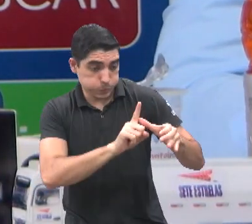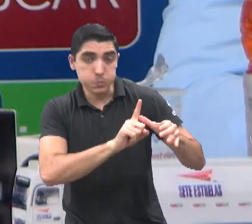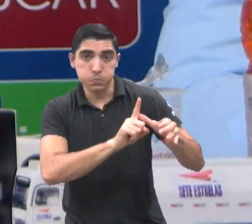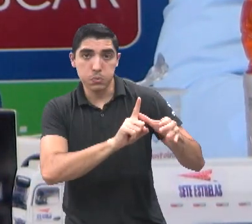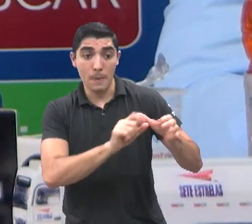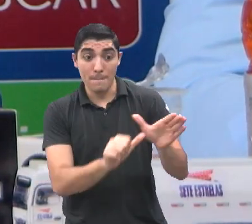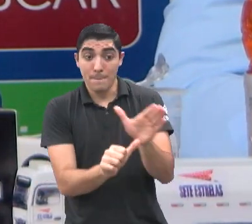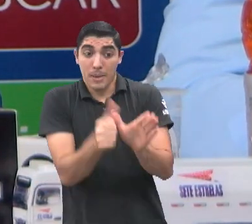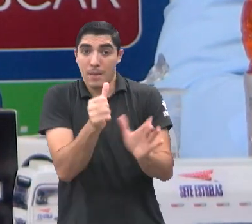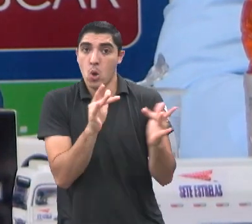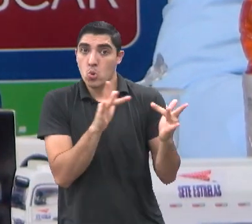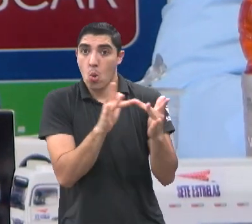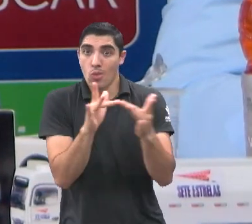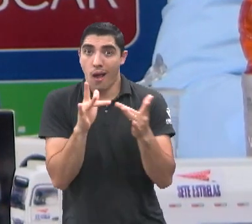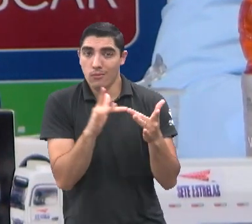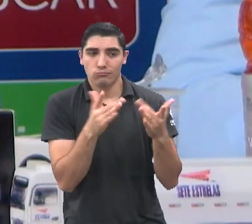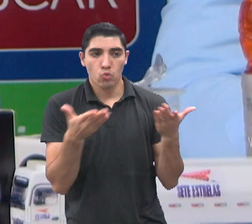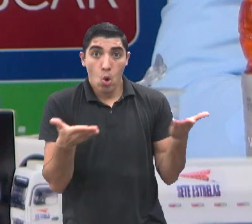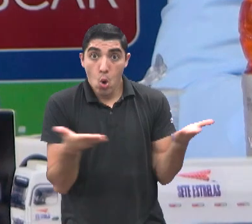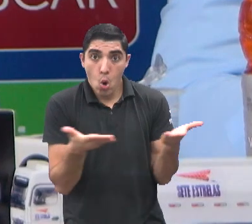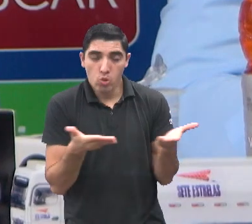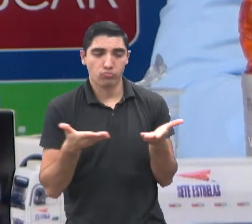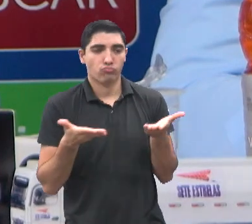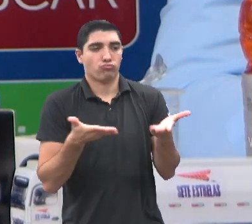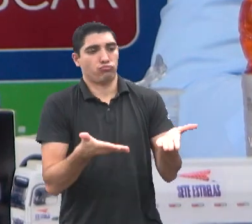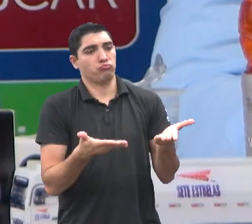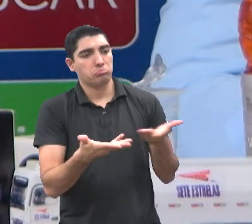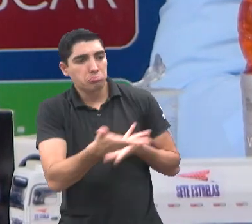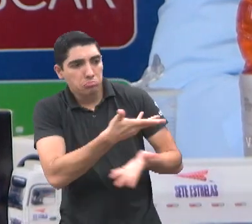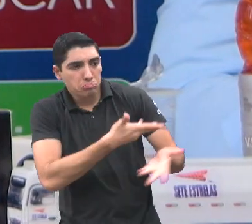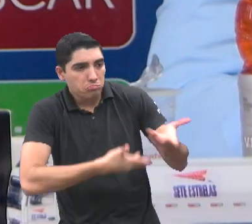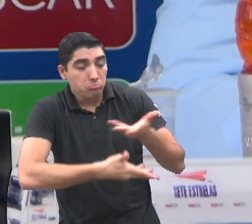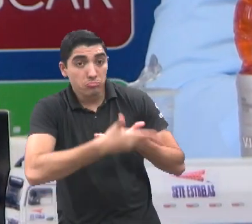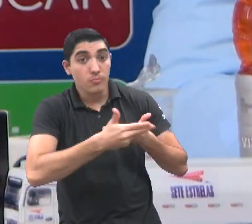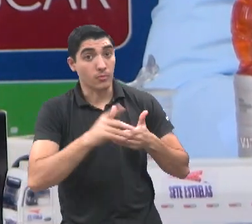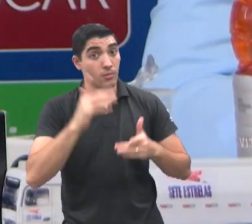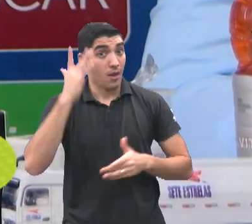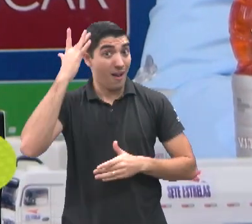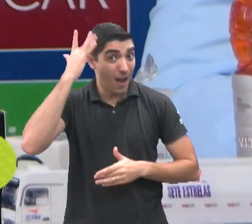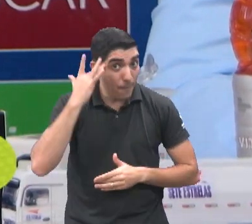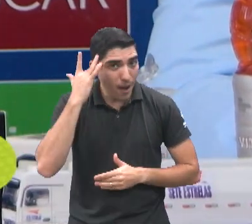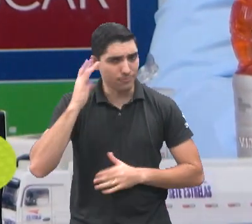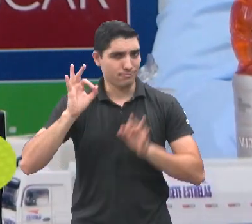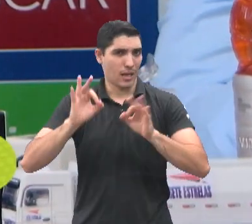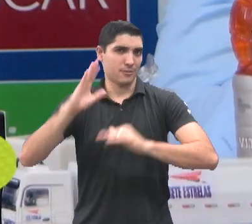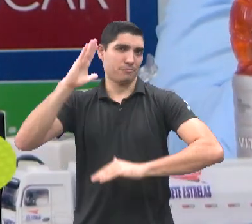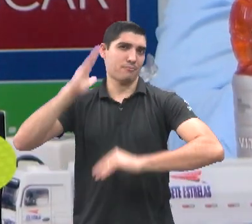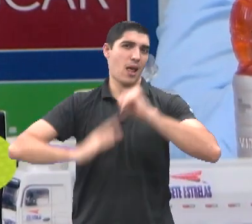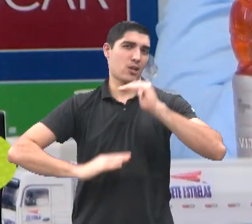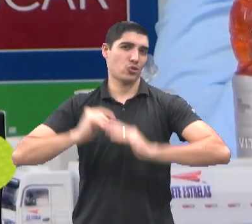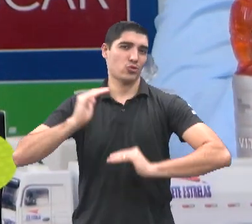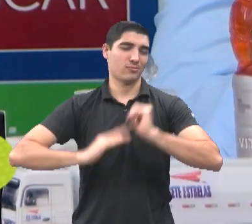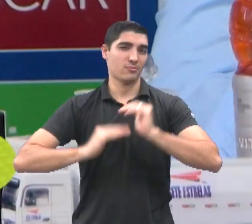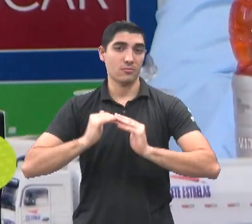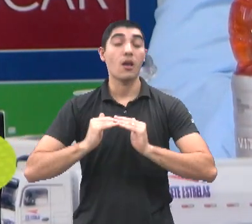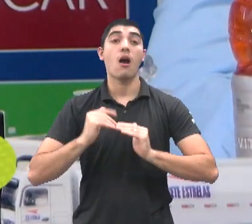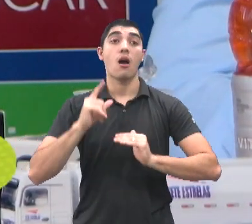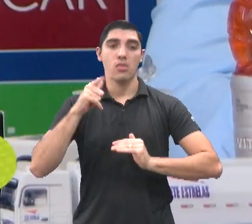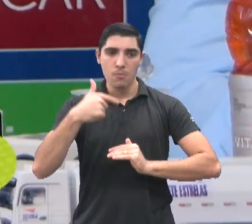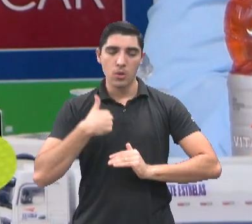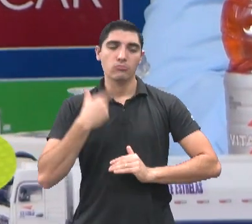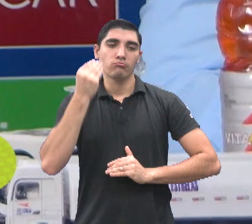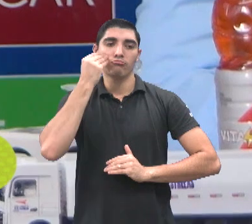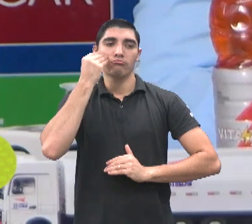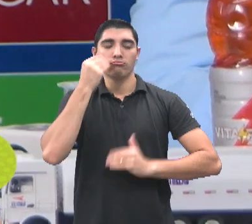na apresentação, né, e na prática será a partir de amanhã, eu acho que só daí para frente é que nós vamos ter